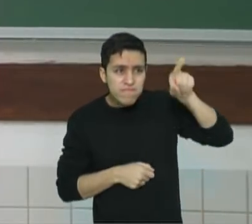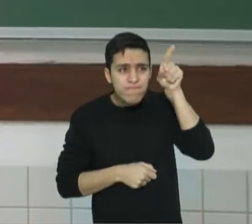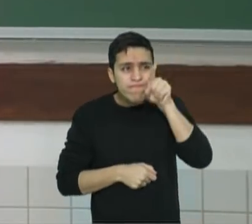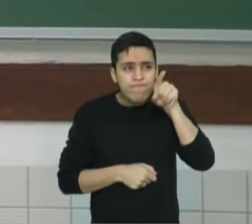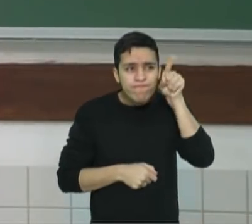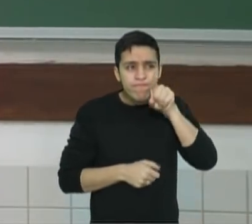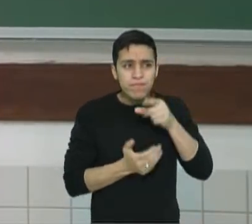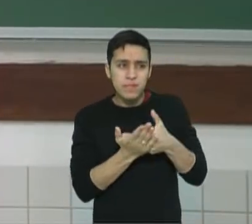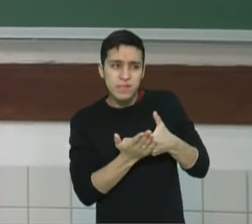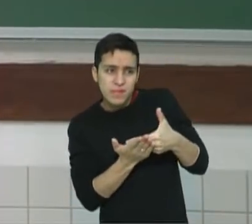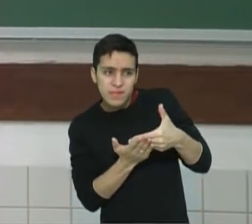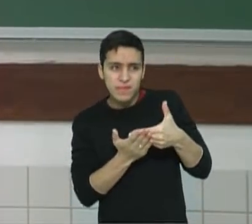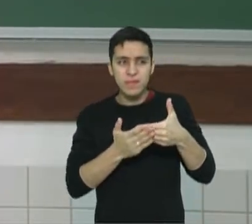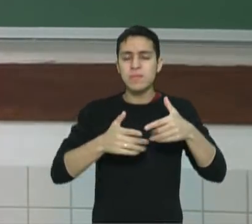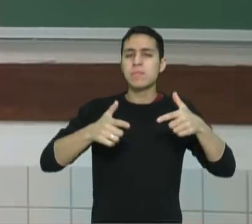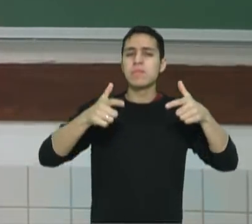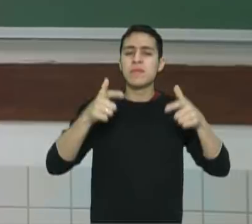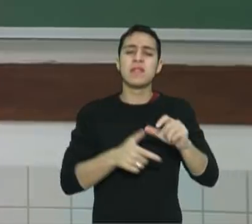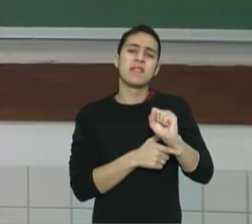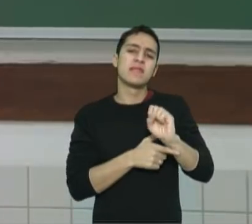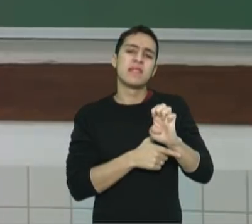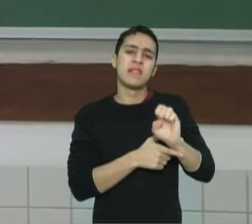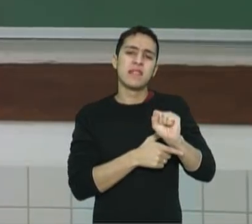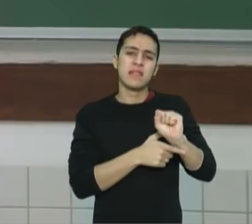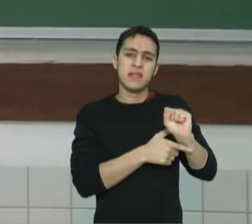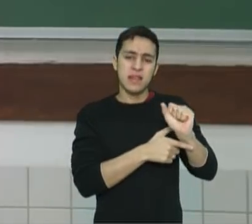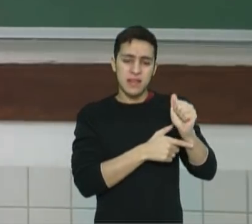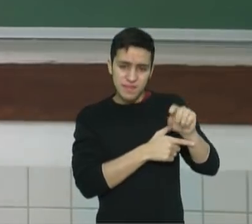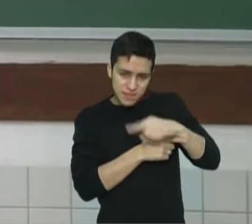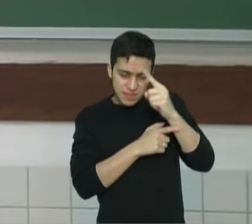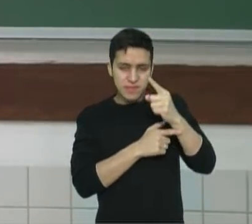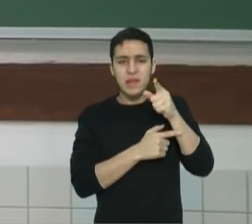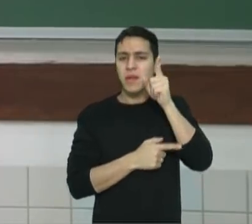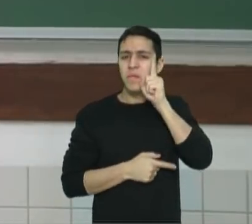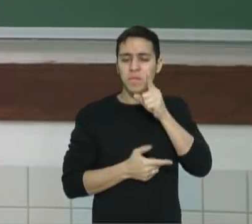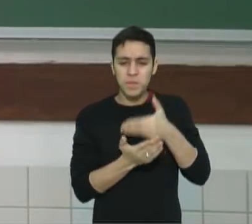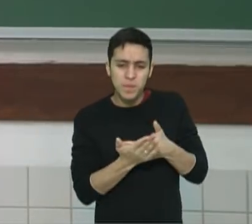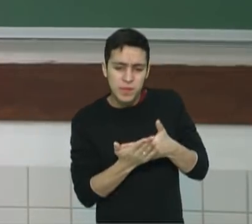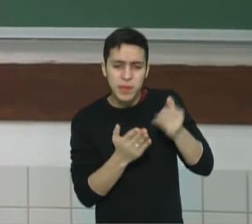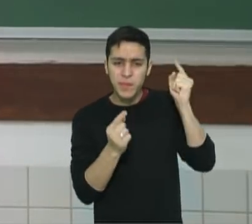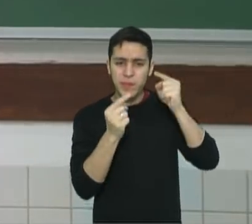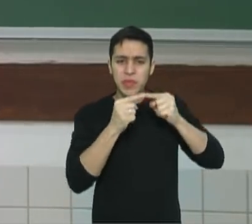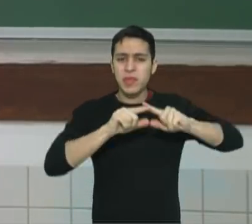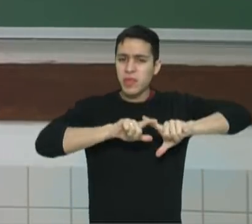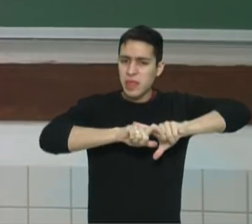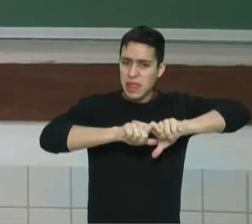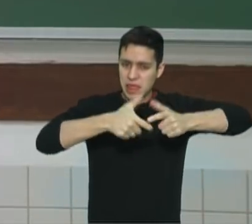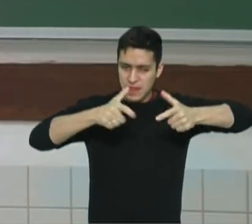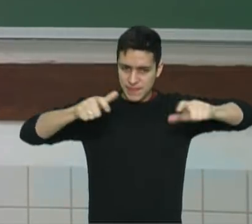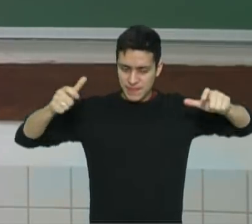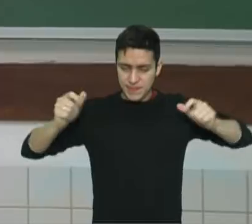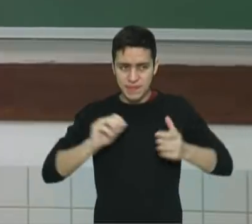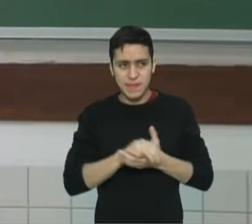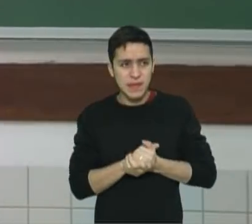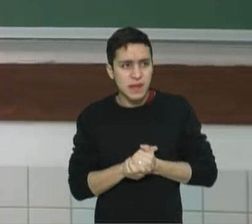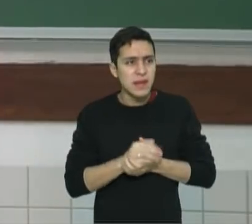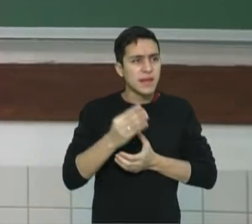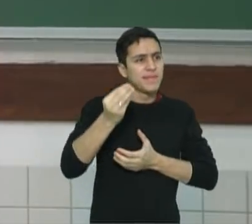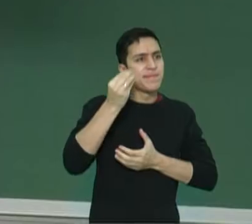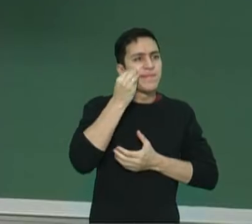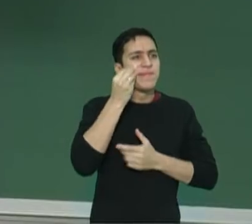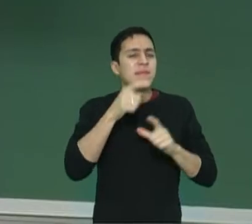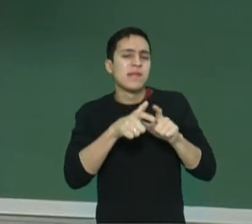norte-americanos começaram a estabelecer uma noção de crescimento, essa noção de